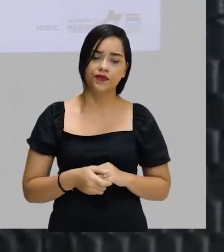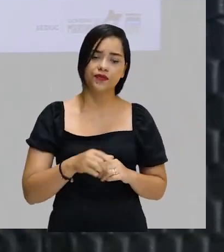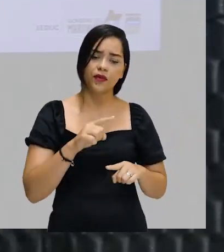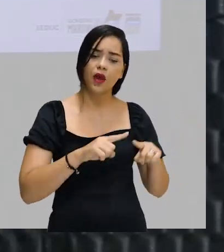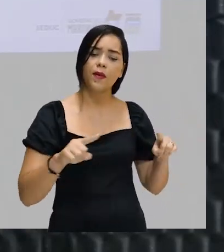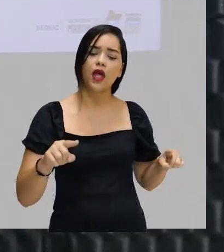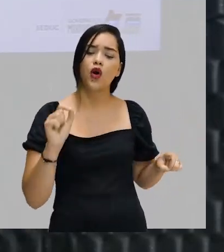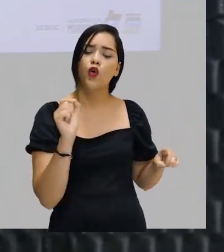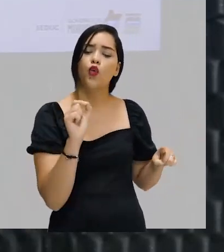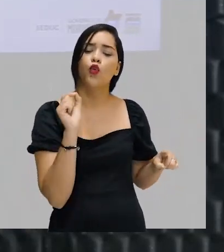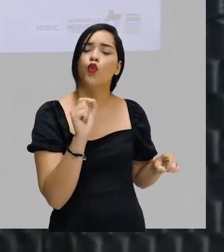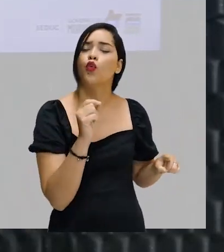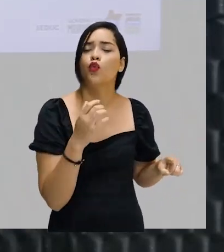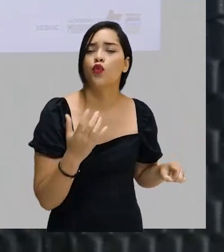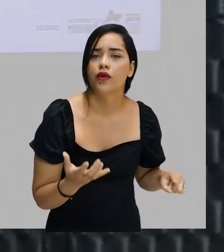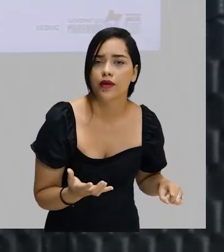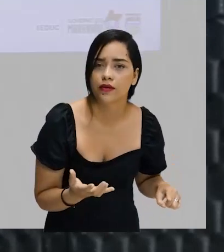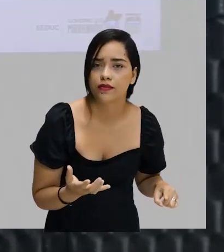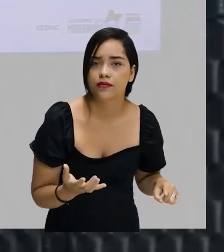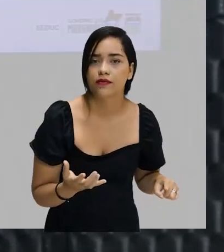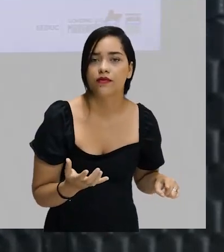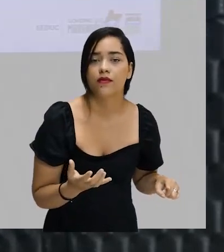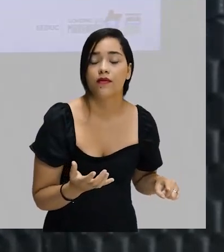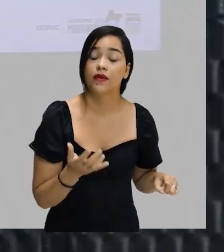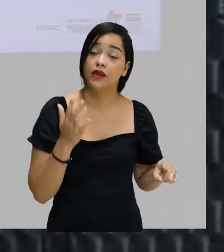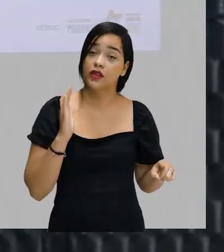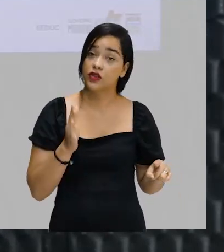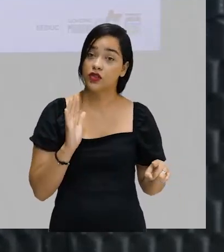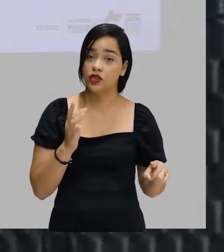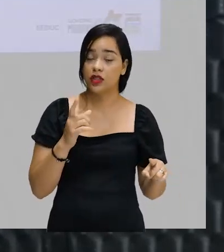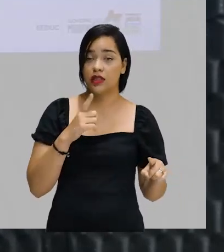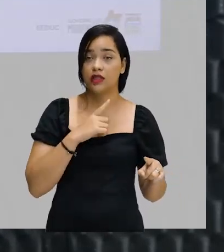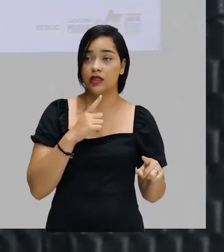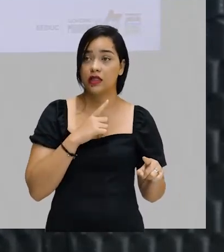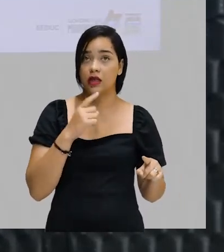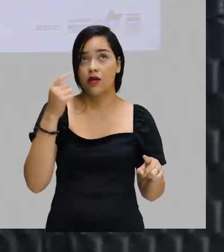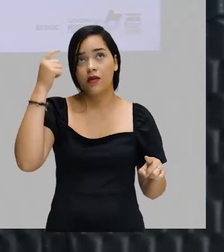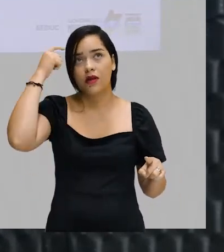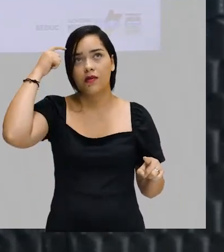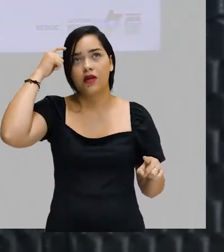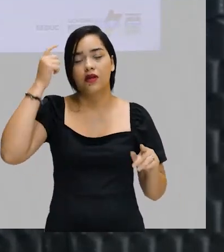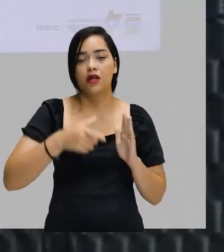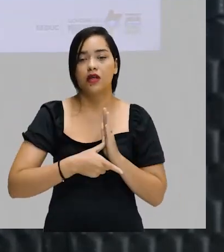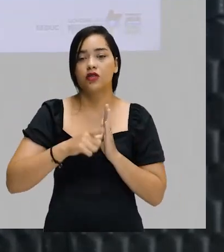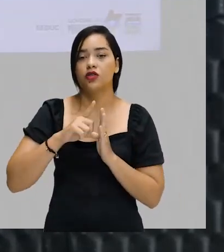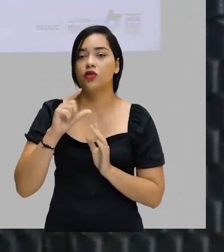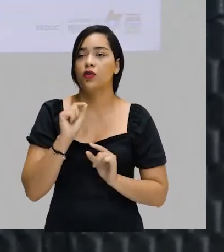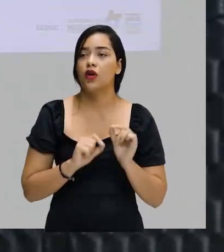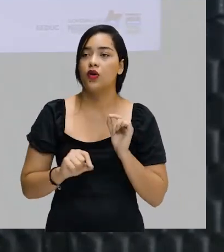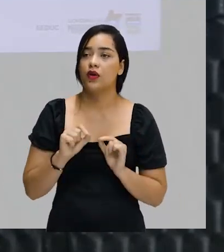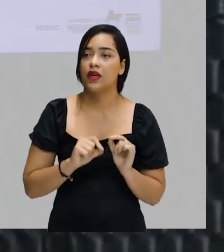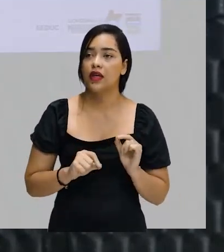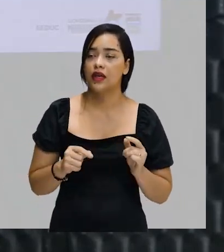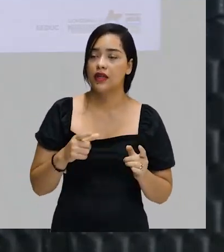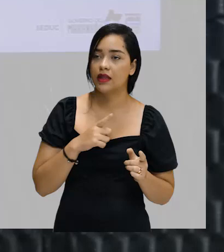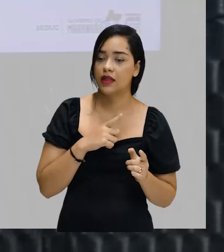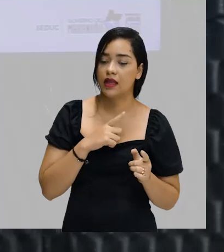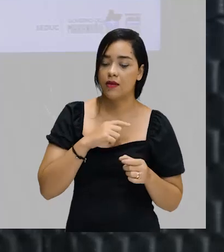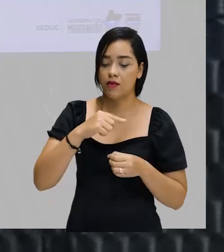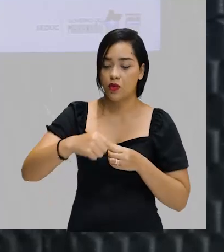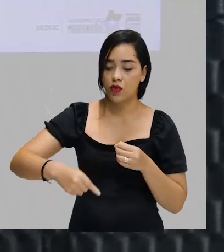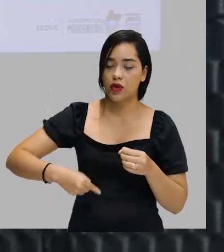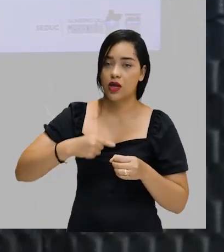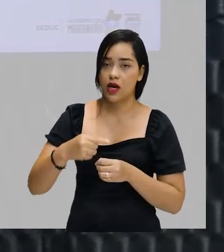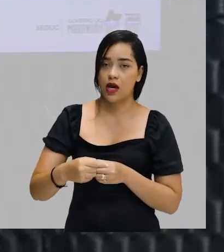matéria é feita de quê? Já existia uma ideia antiga de que a matéria era composta por